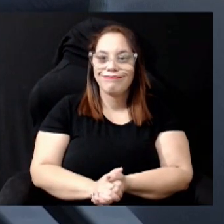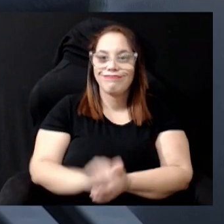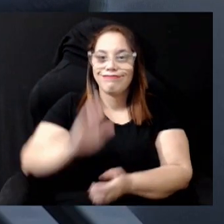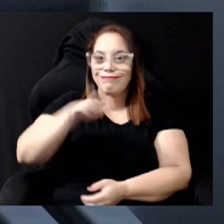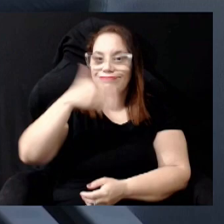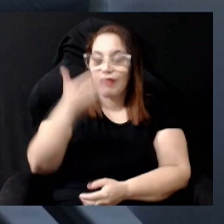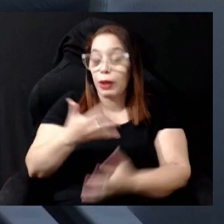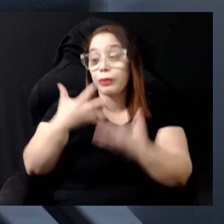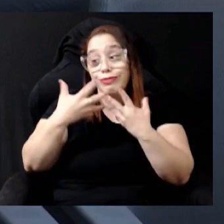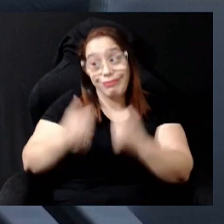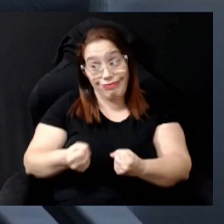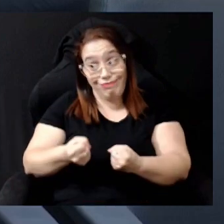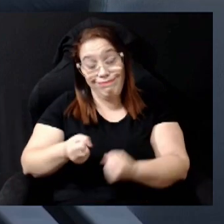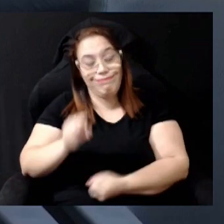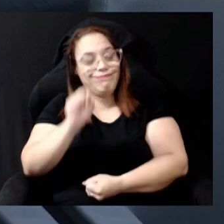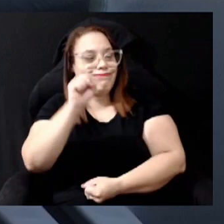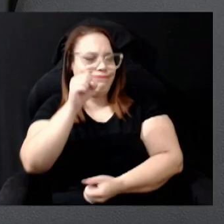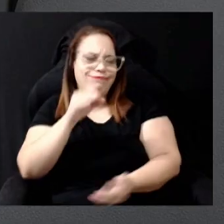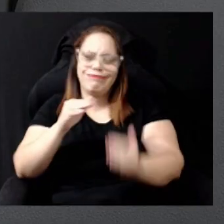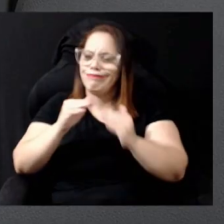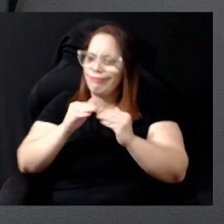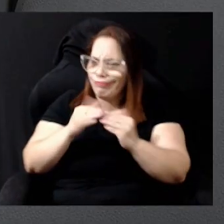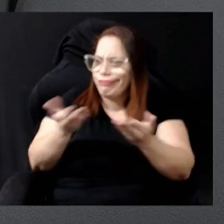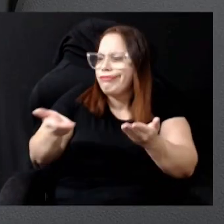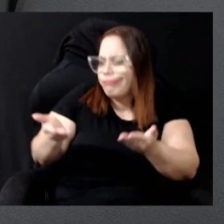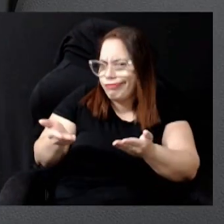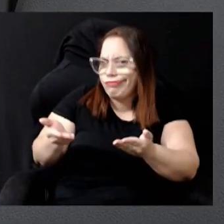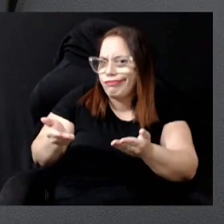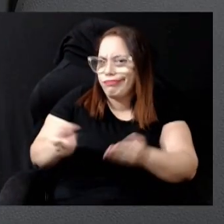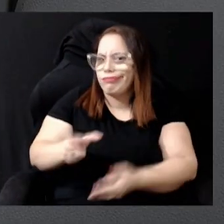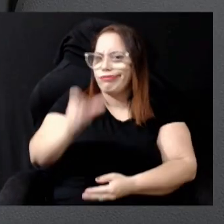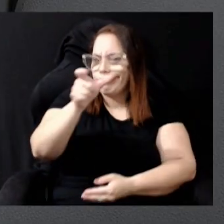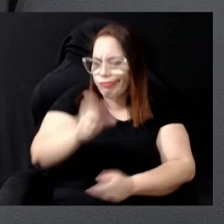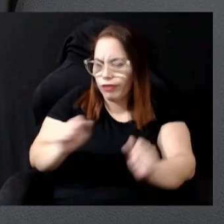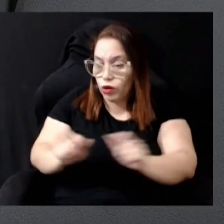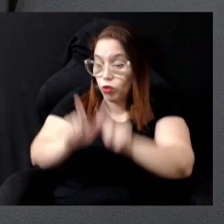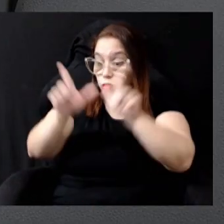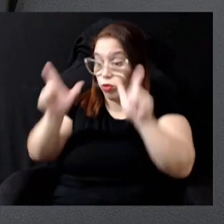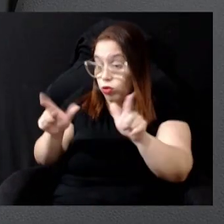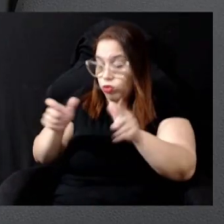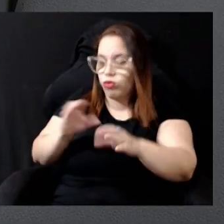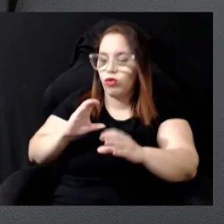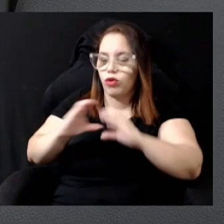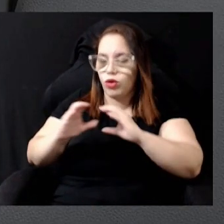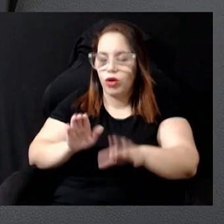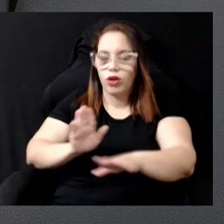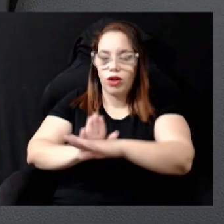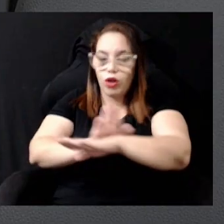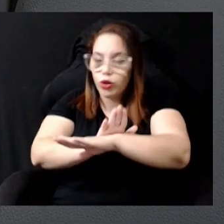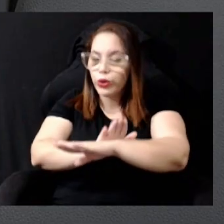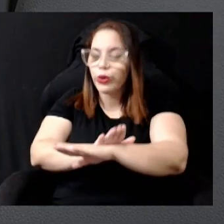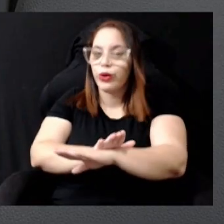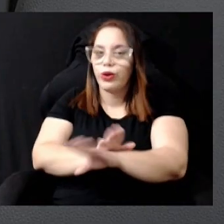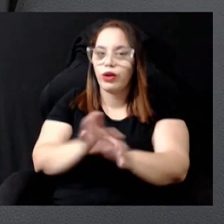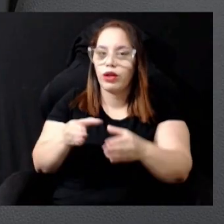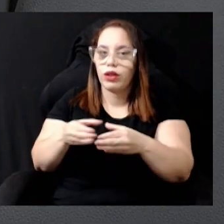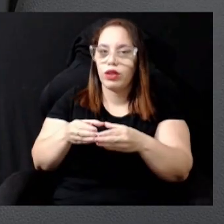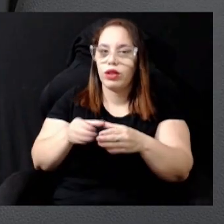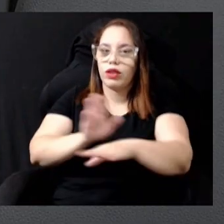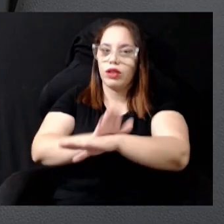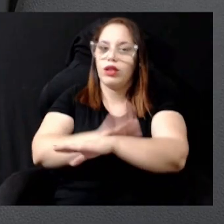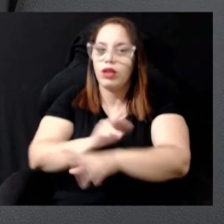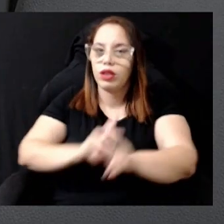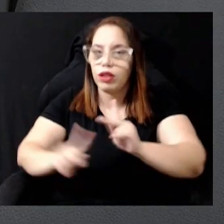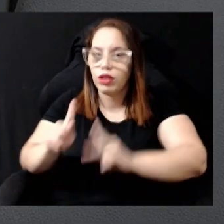né? Com certeza, foi uma pessoa que se dedicou muito àquela comunidade, né, ajudando a população a se